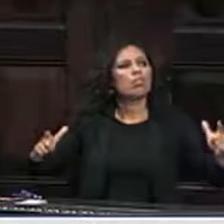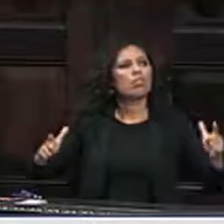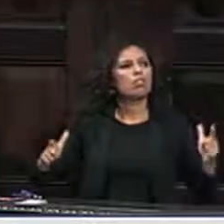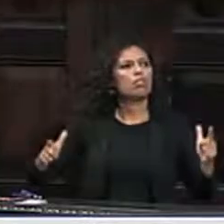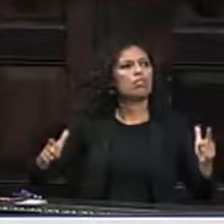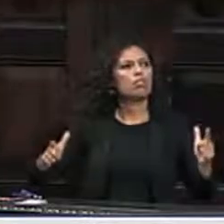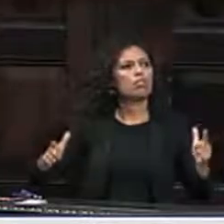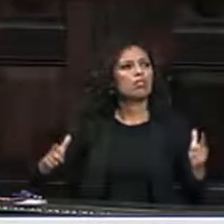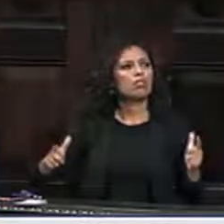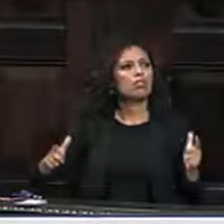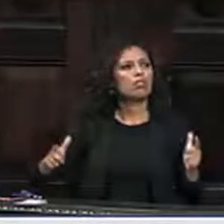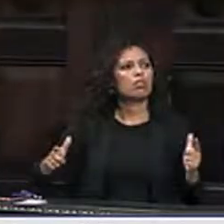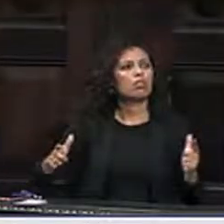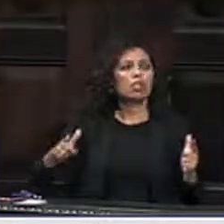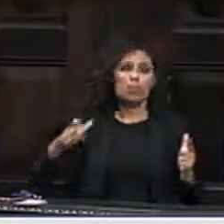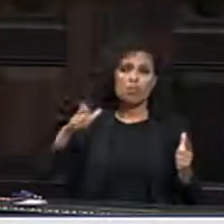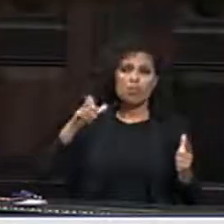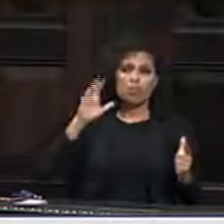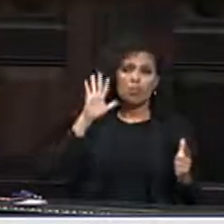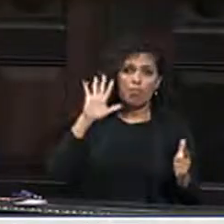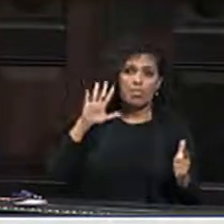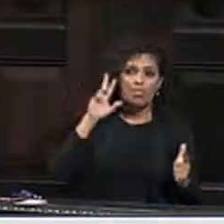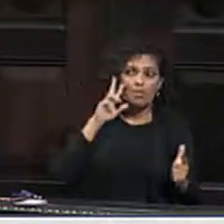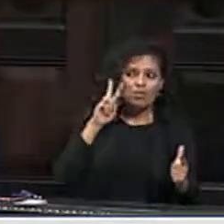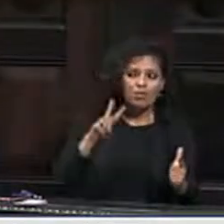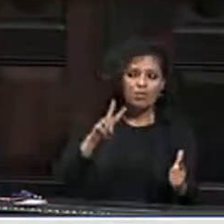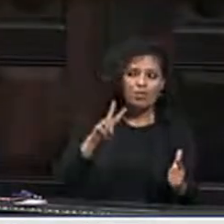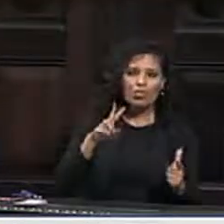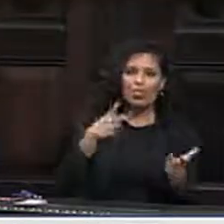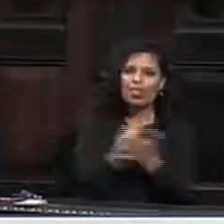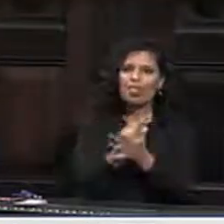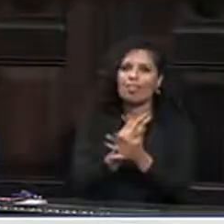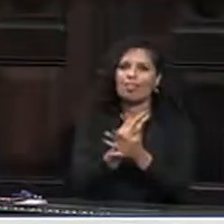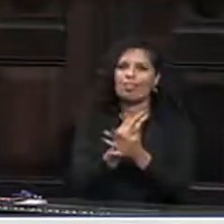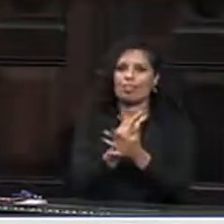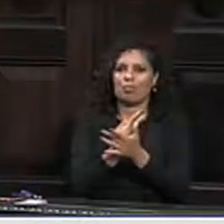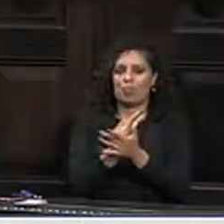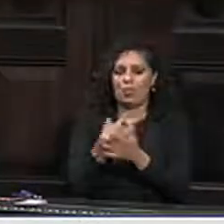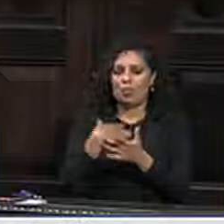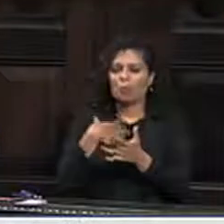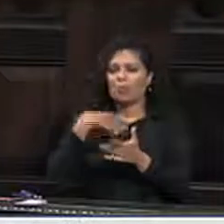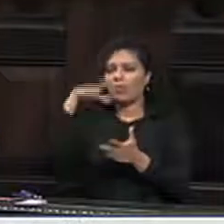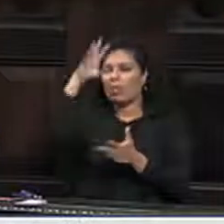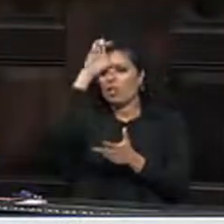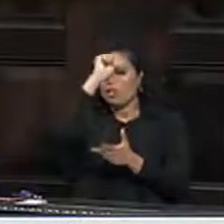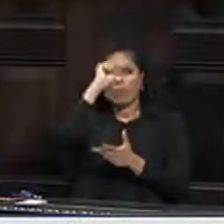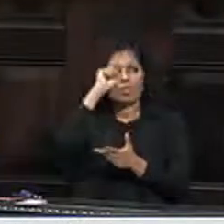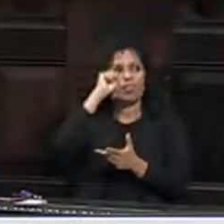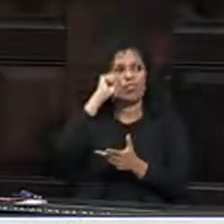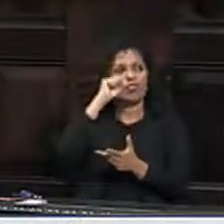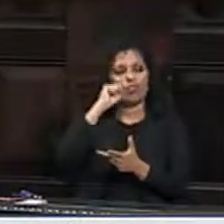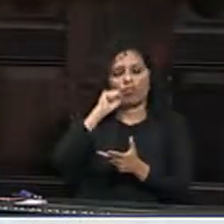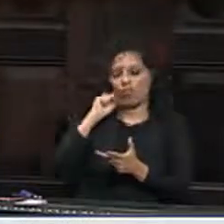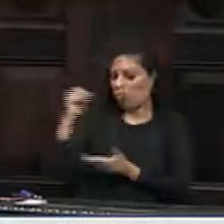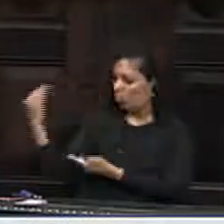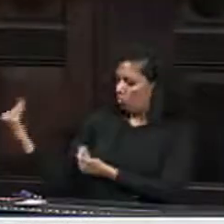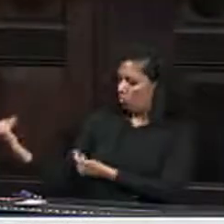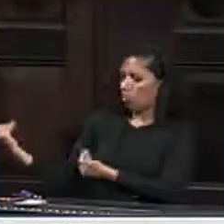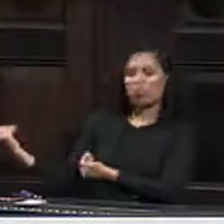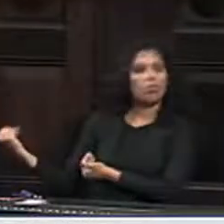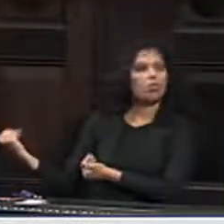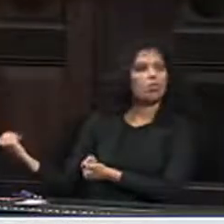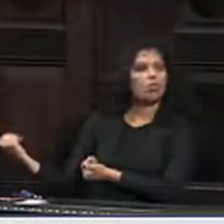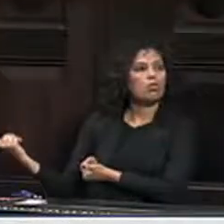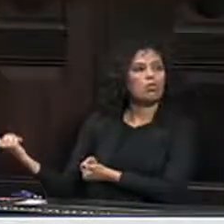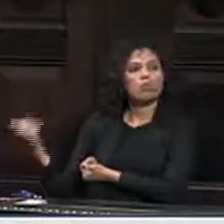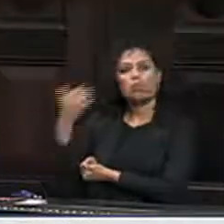E tinha um segundo erro básico. Eu aprendi que quando era jovem, e os senhores